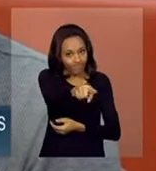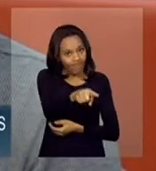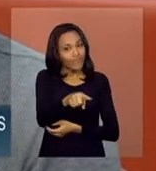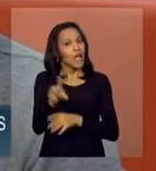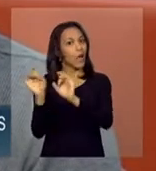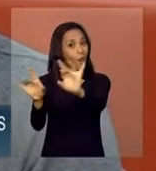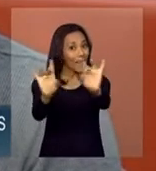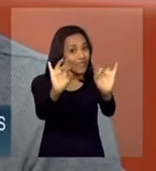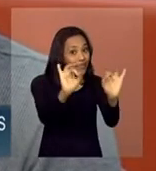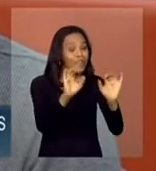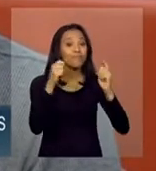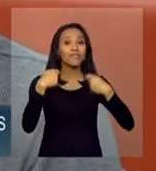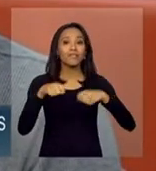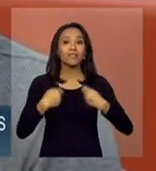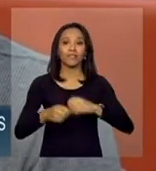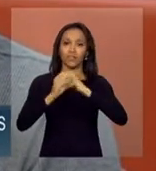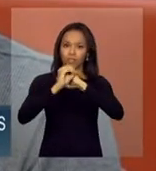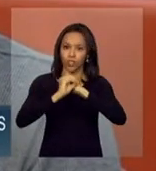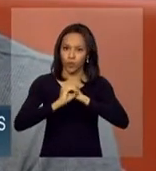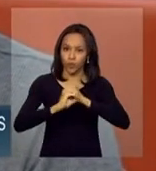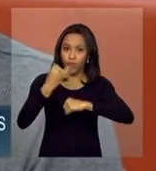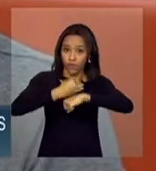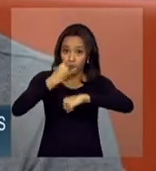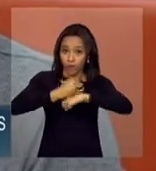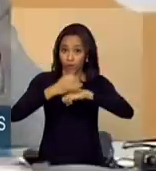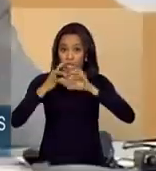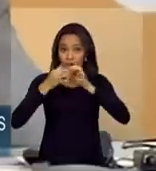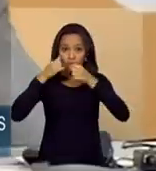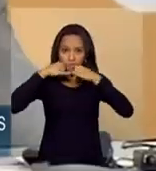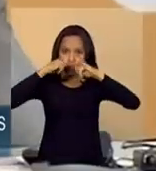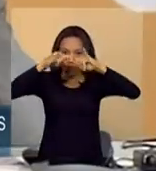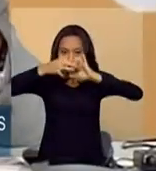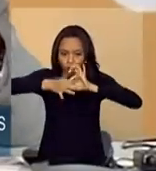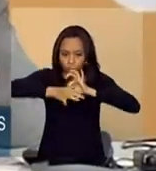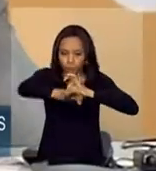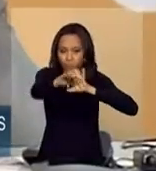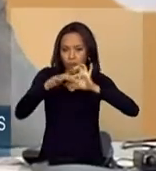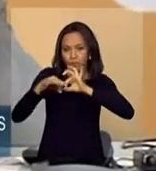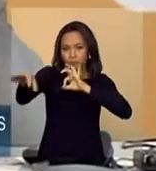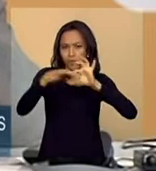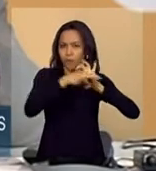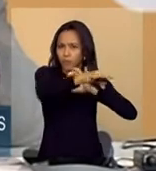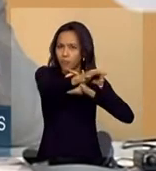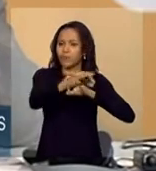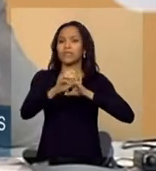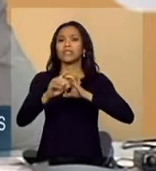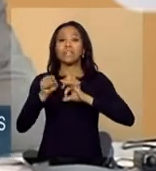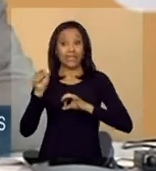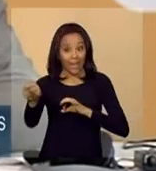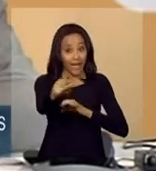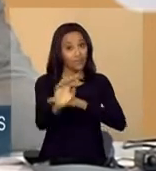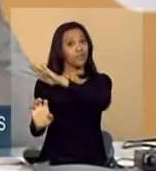delas depende de rede e capacidade de gestão e de engenharia de cada uma das operadoras privadas.